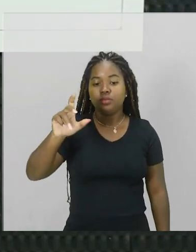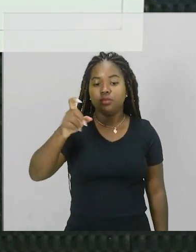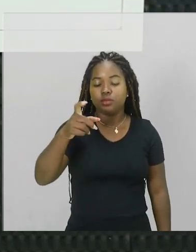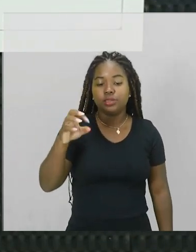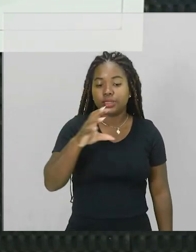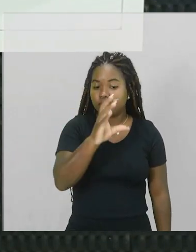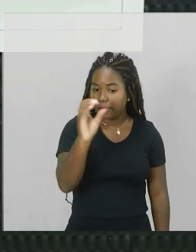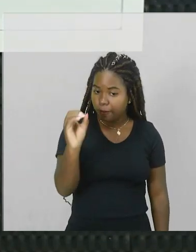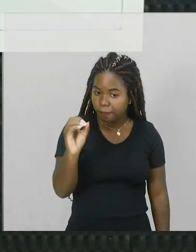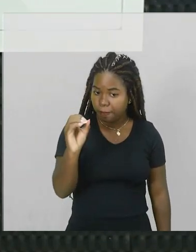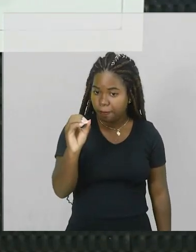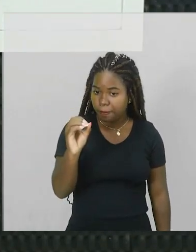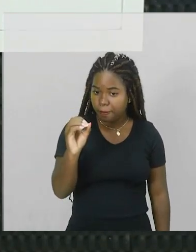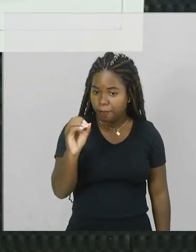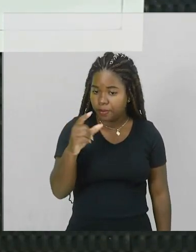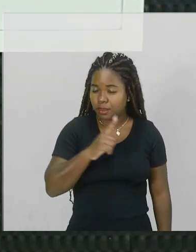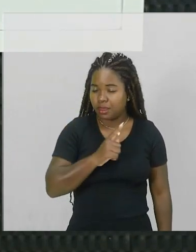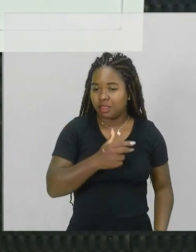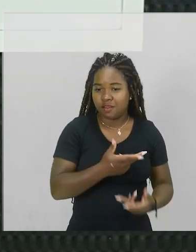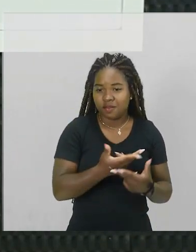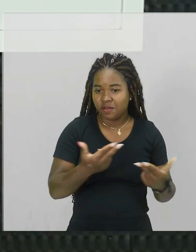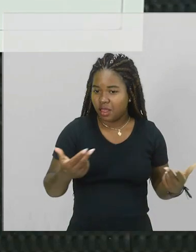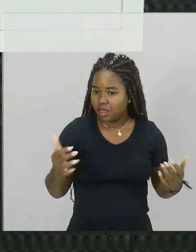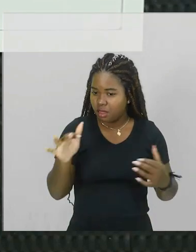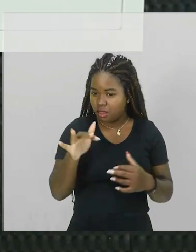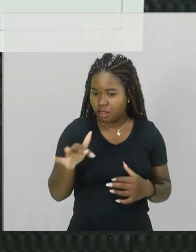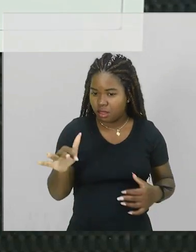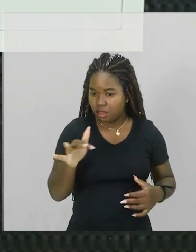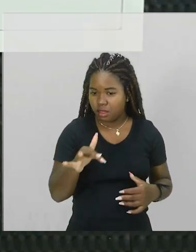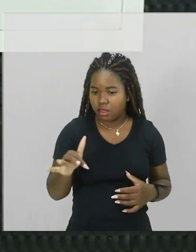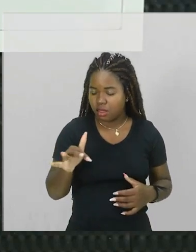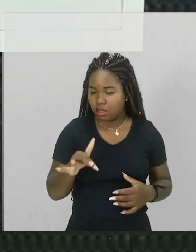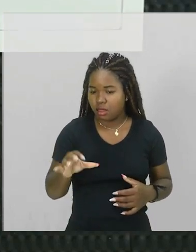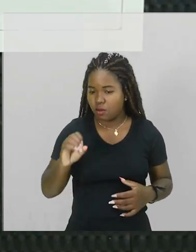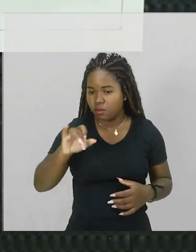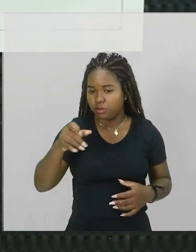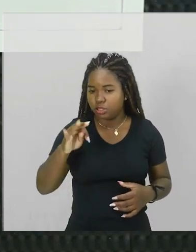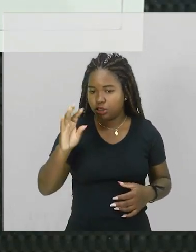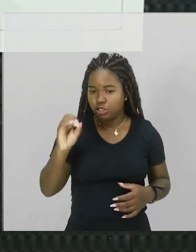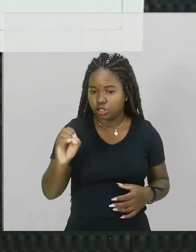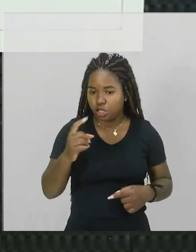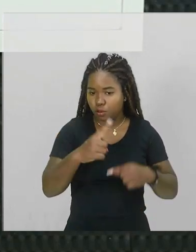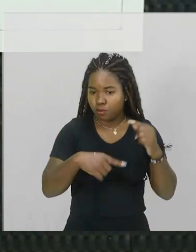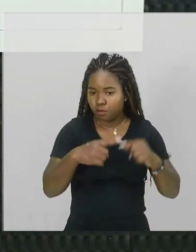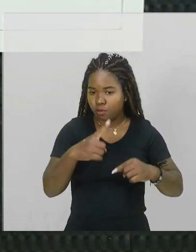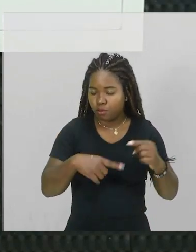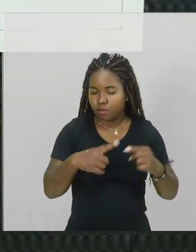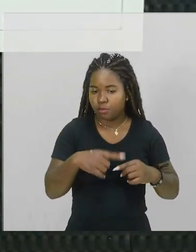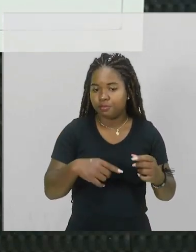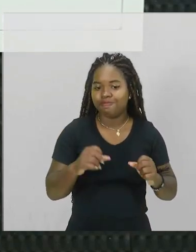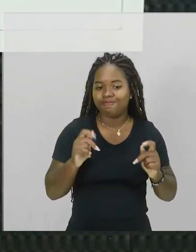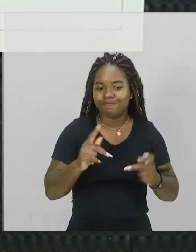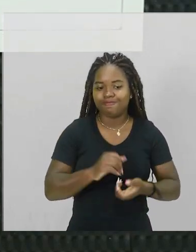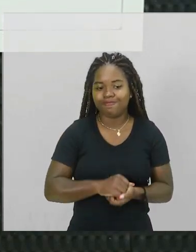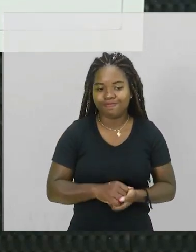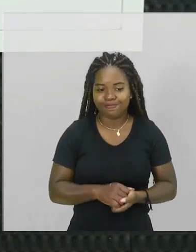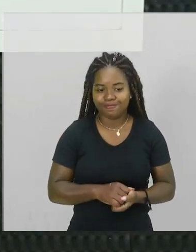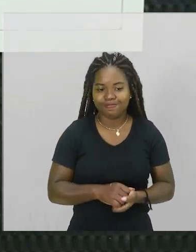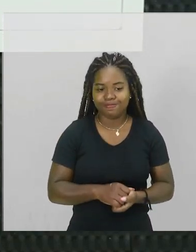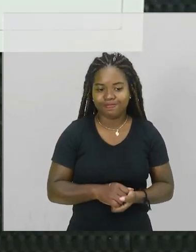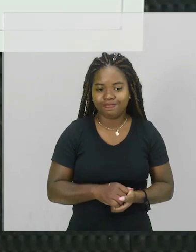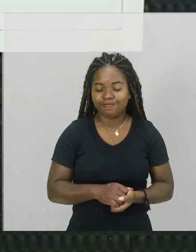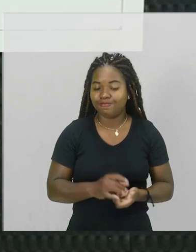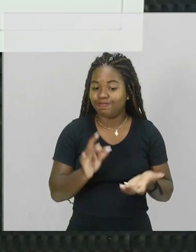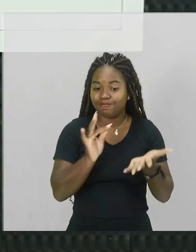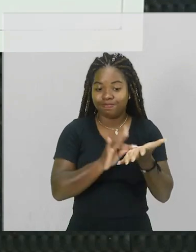que vem desses objetos, e essa reflexão, esses raios refletidos, eles se chocam com os raios que são emitidos pelos nossos olhos. Isso